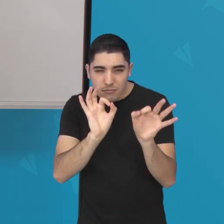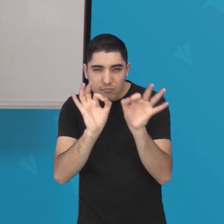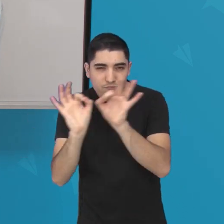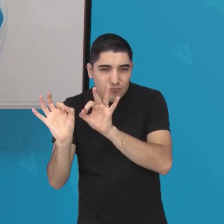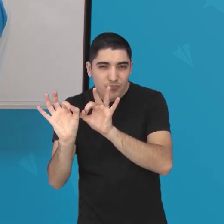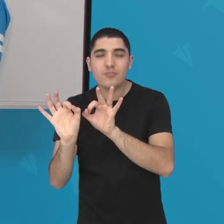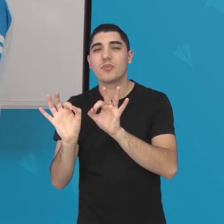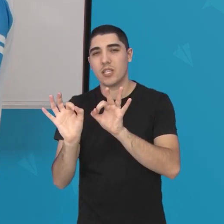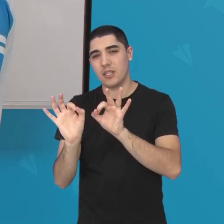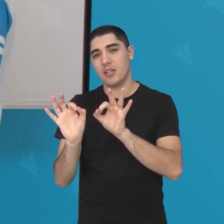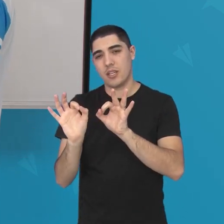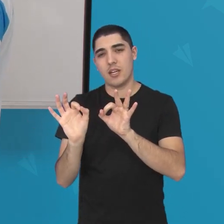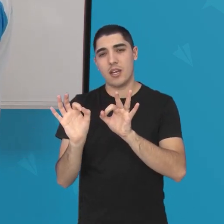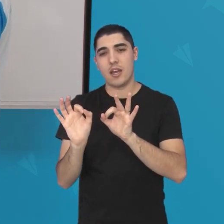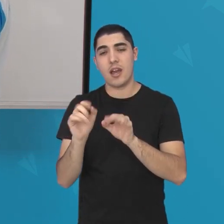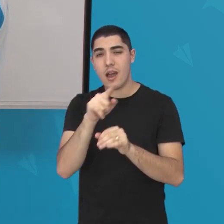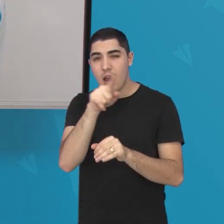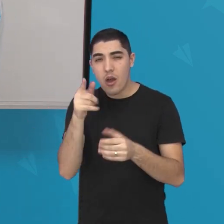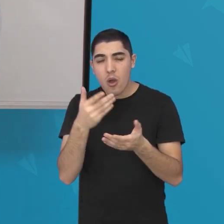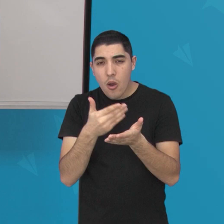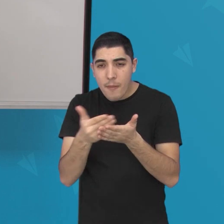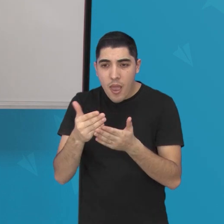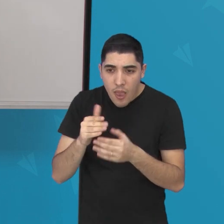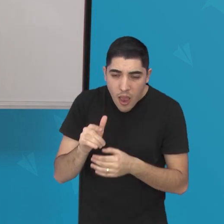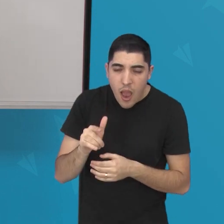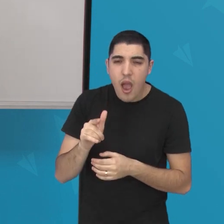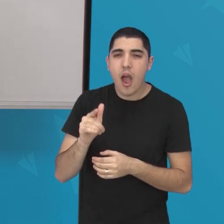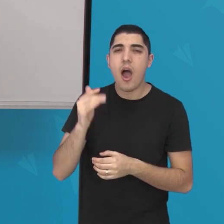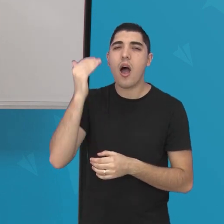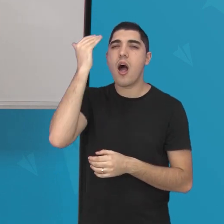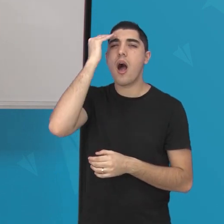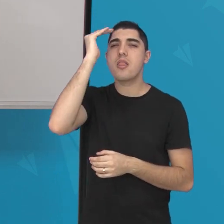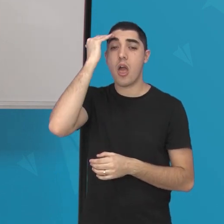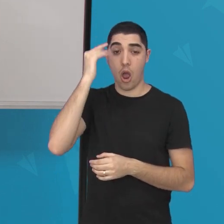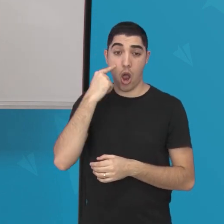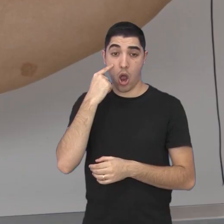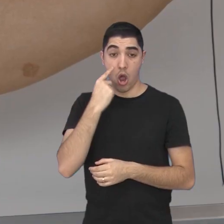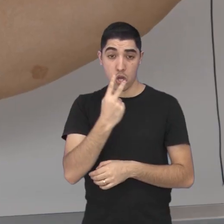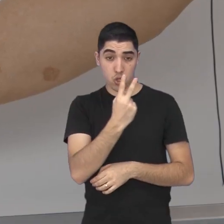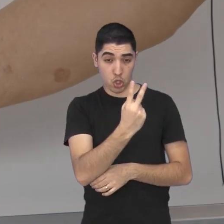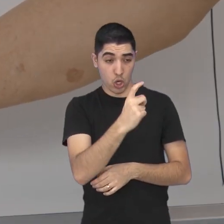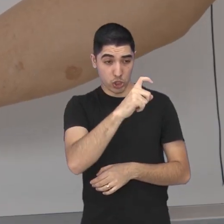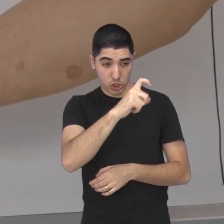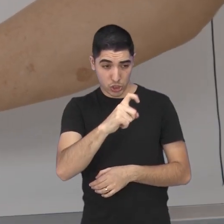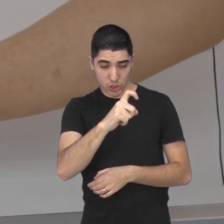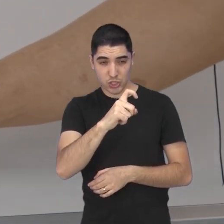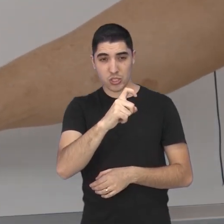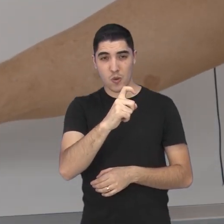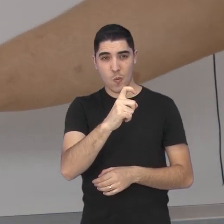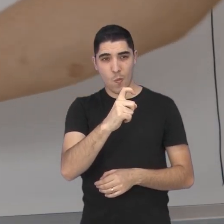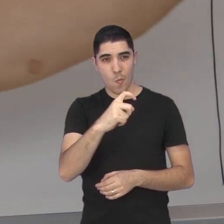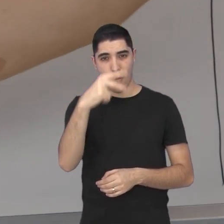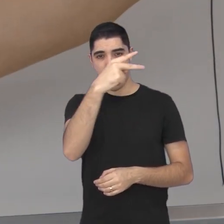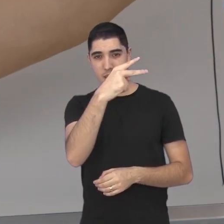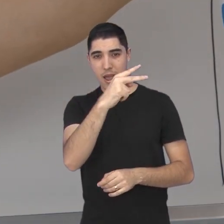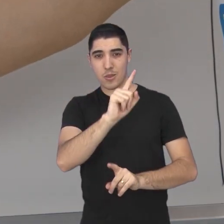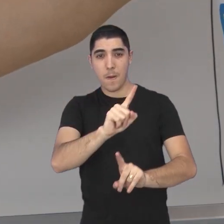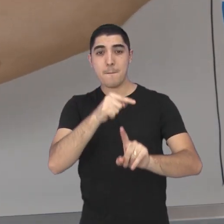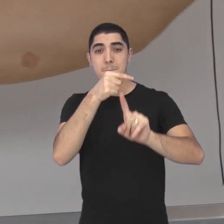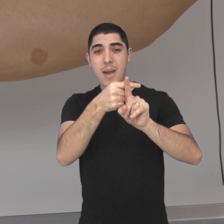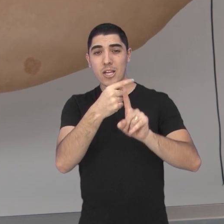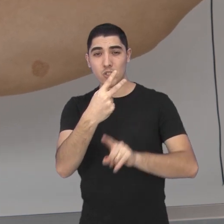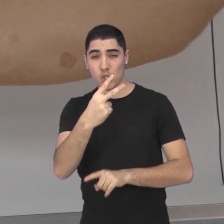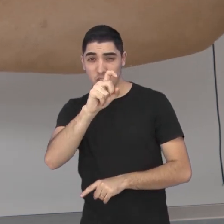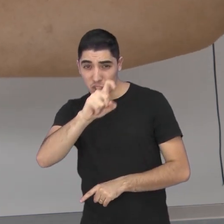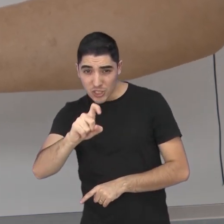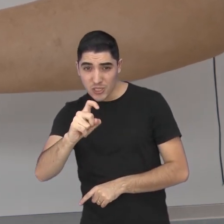a equação, vocês vão ficar felizes, porque assim é 2x² mais x² menos 3x², isso